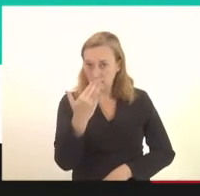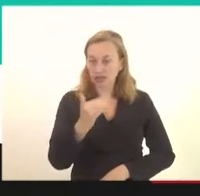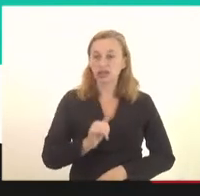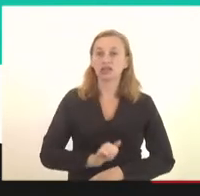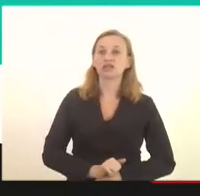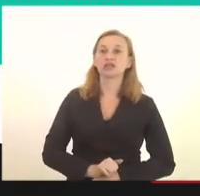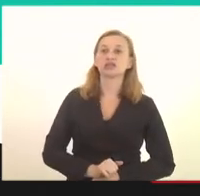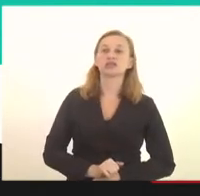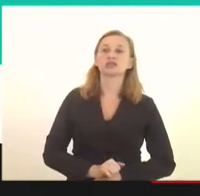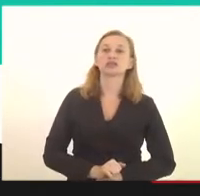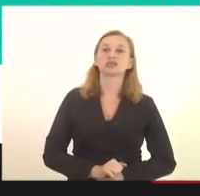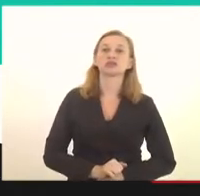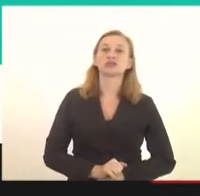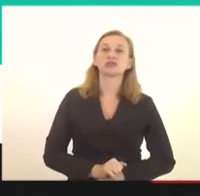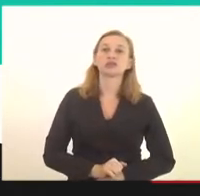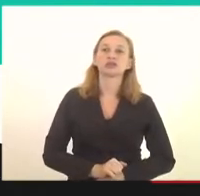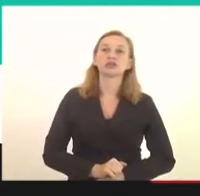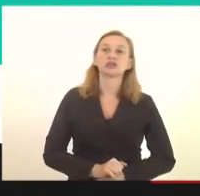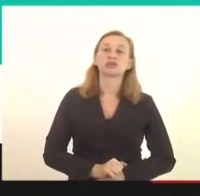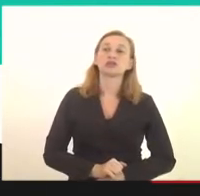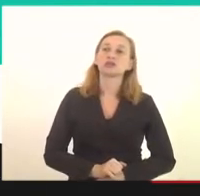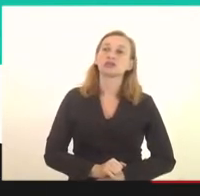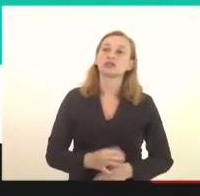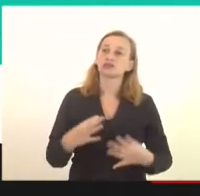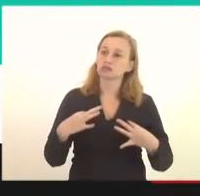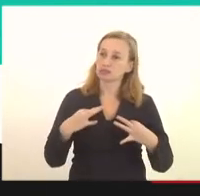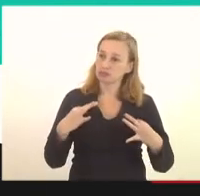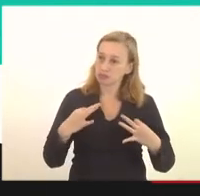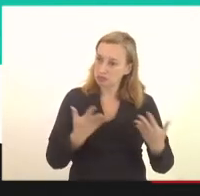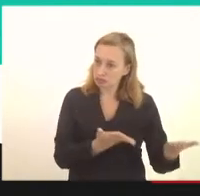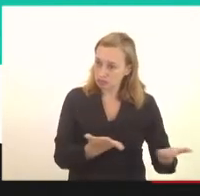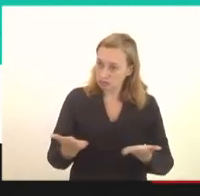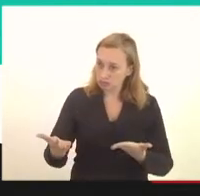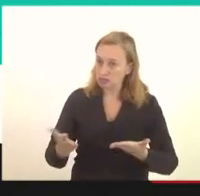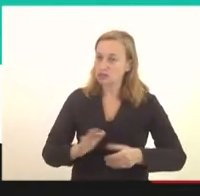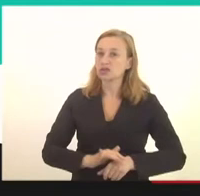muito tempo dos senhores, e aí a gente abre aqui a sessão